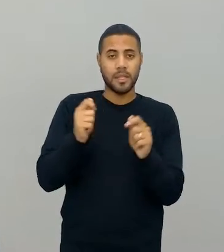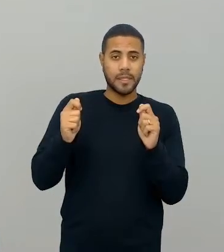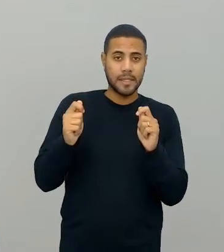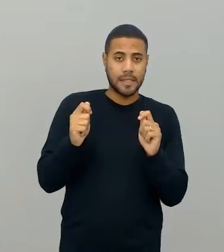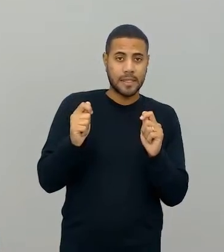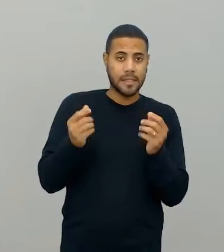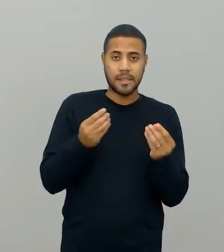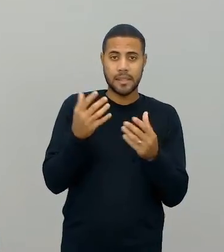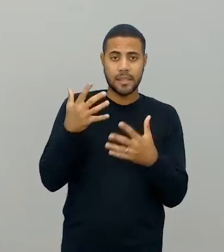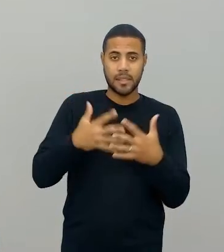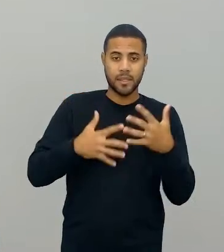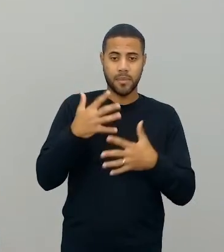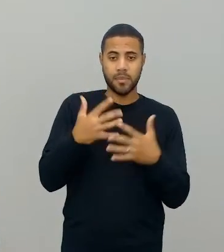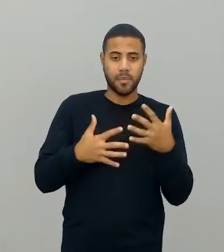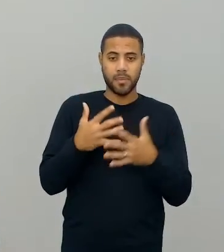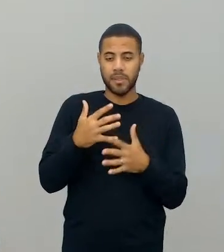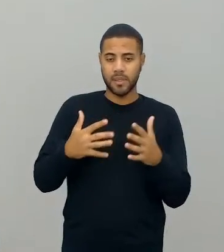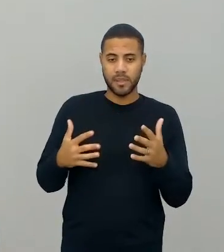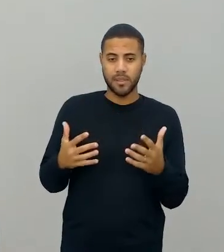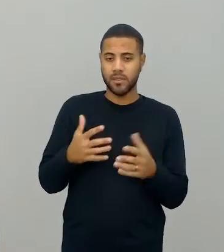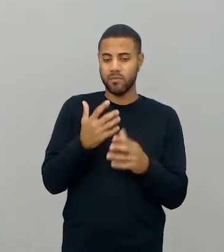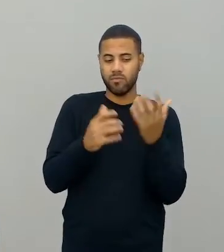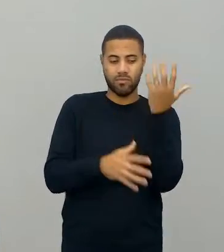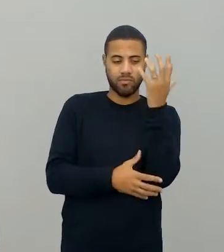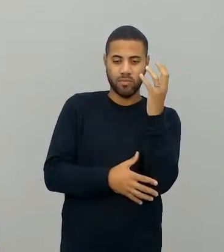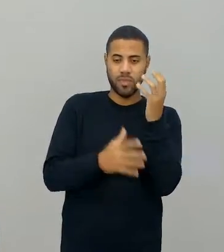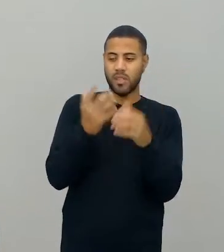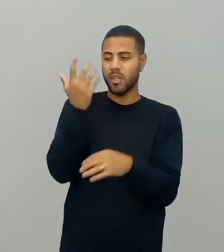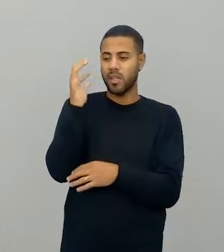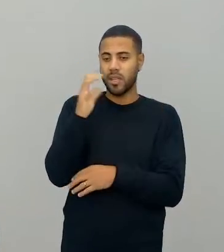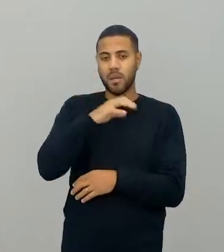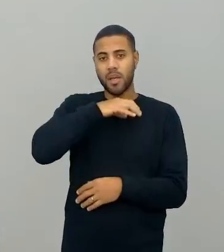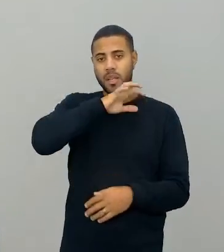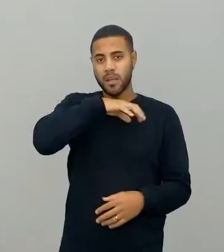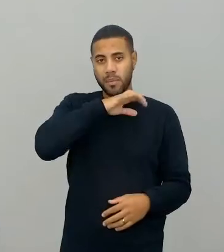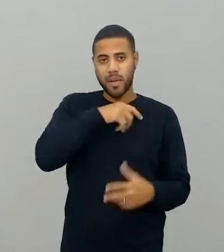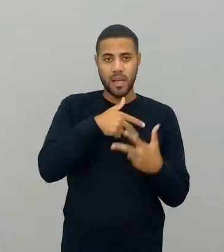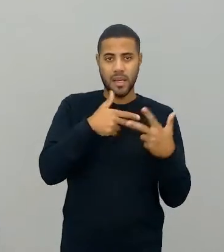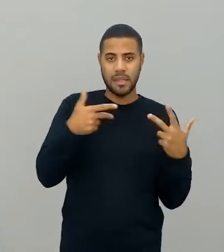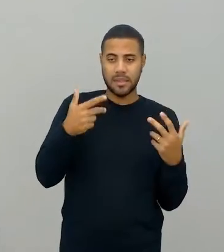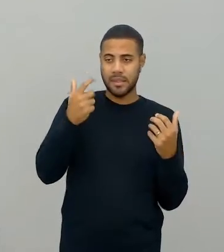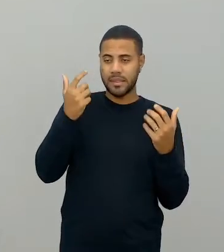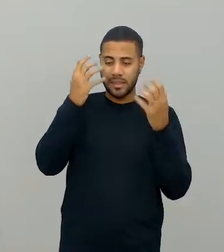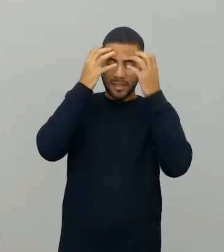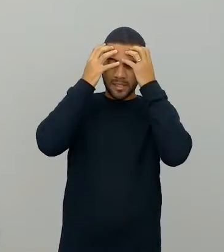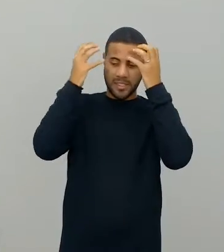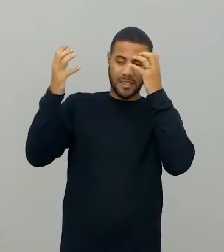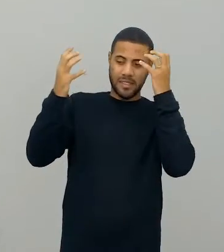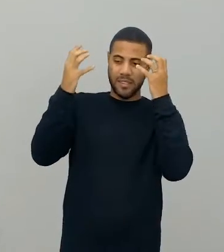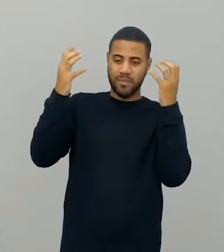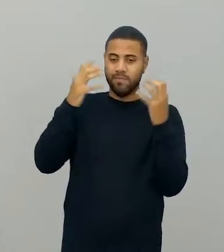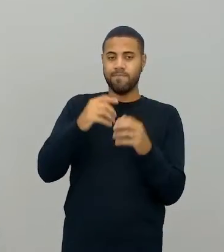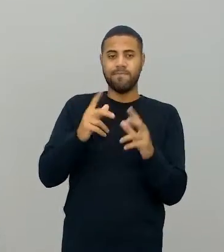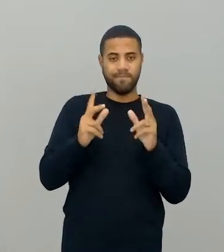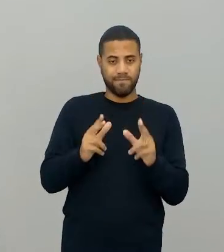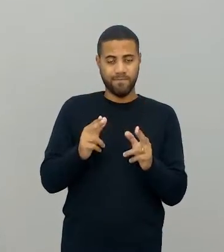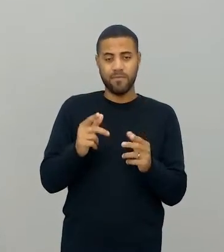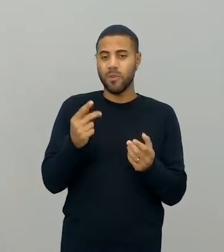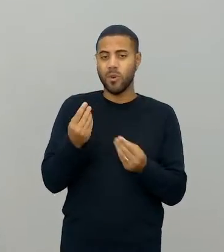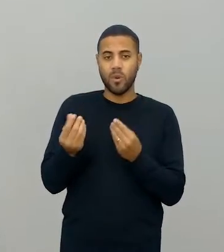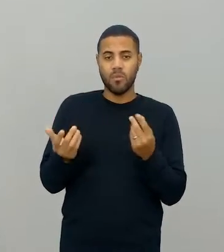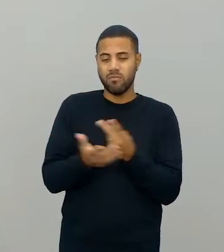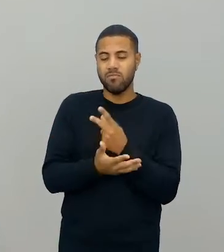o meio ambiente, o quanto isso causa estresse nos animais nesse meio. Então, como é que ele afeta,